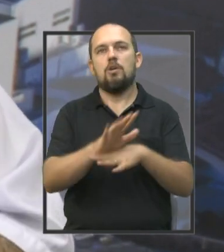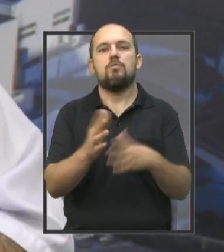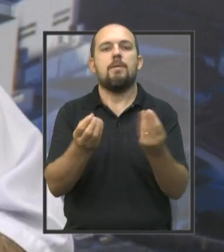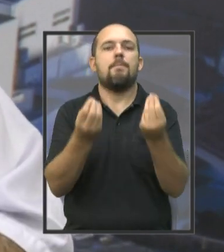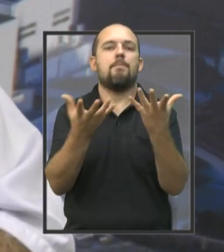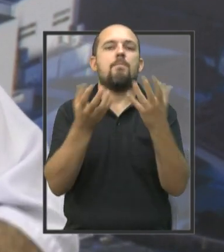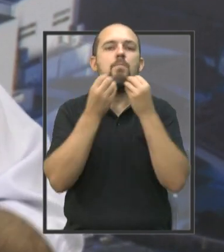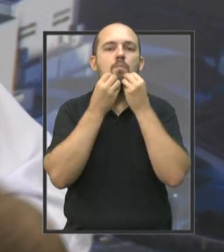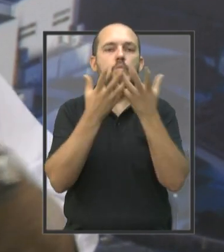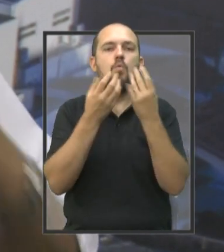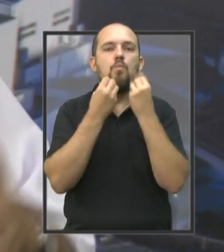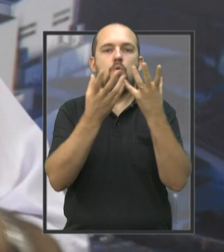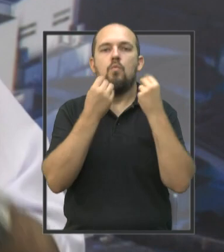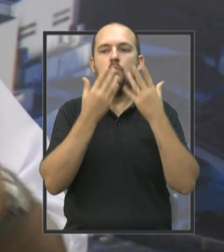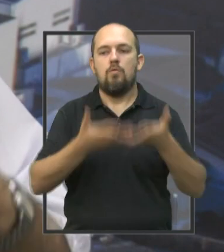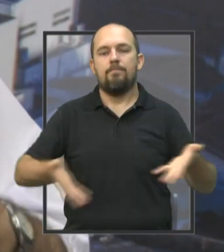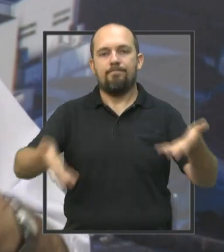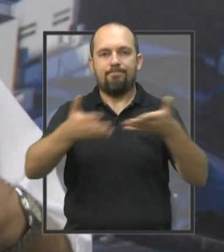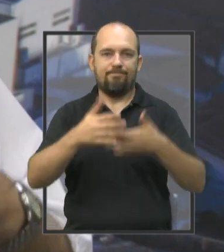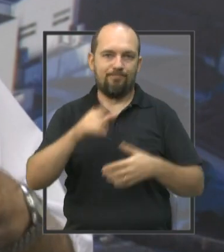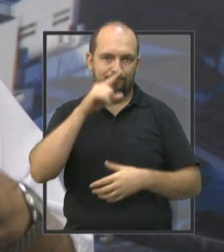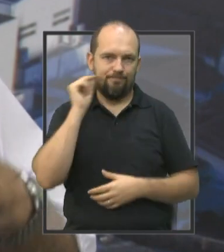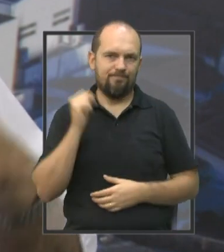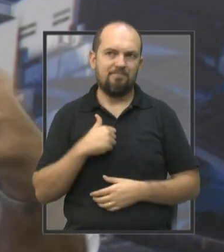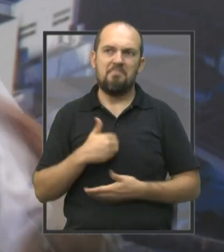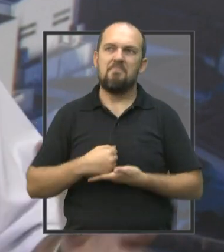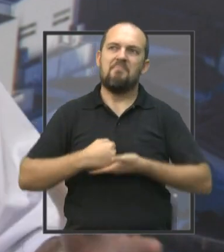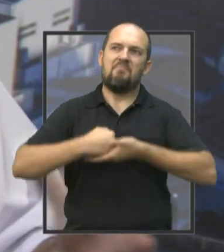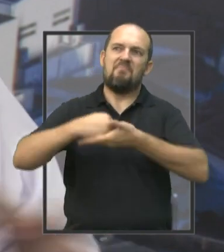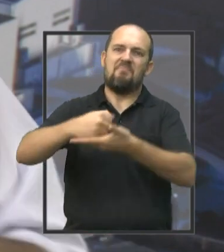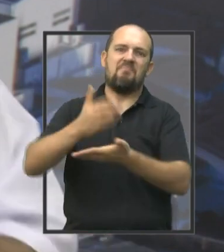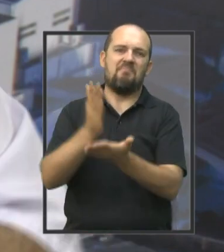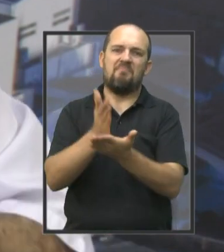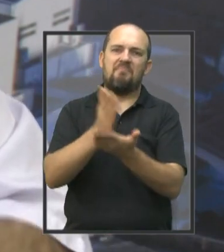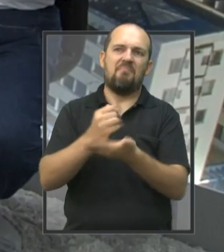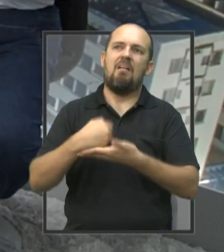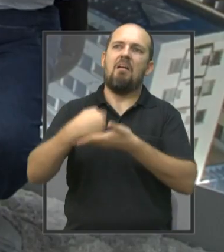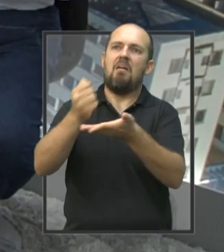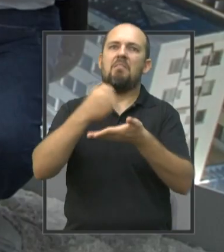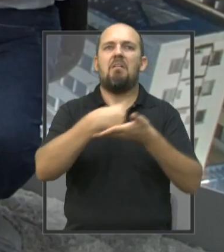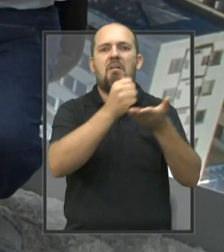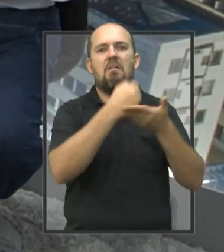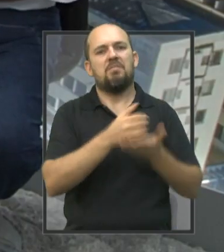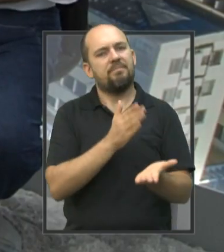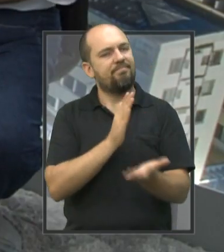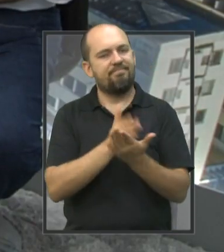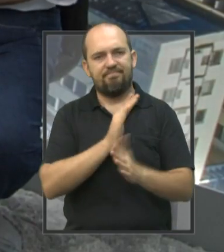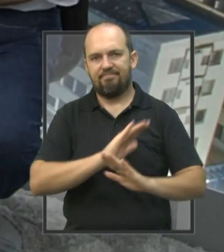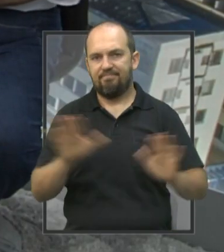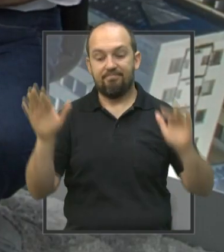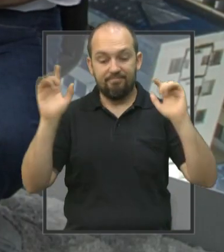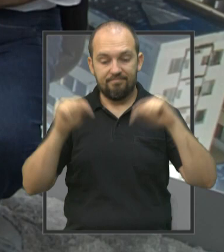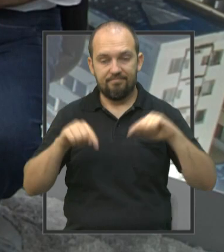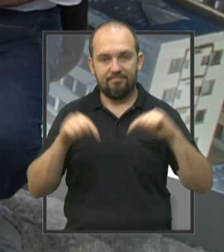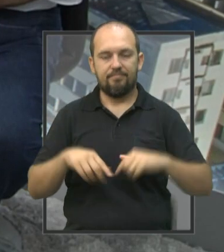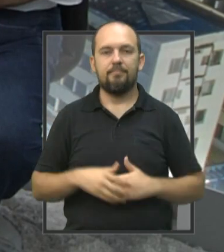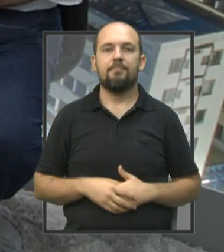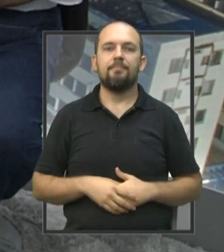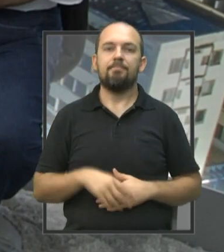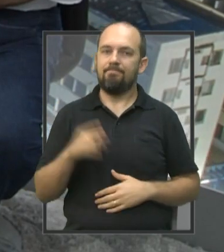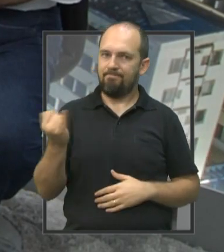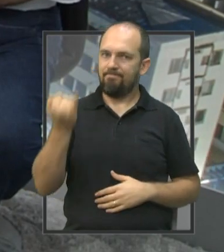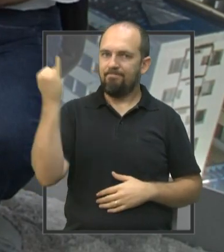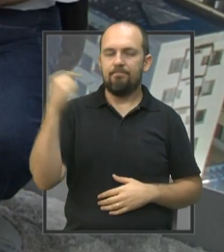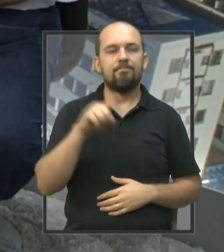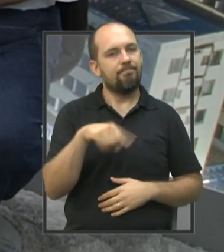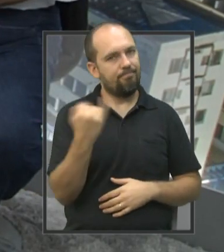benefício para a cidade. Vamos deixar de encaminhar paciente para fora. Isso é importante. Isso é muito importante. Vale ressaltar também que